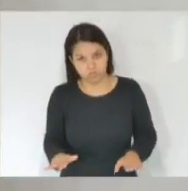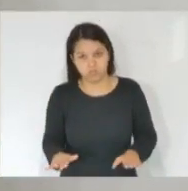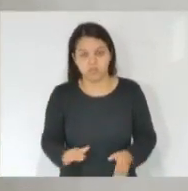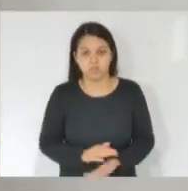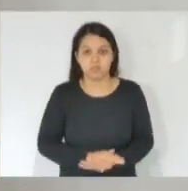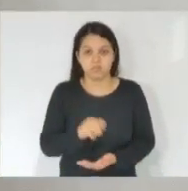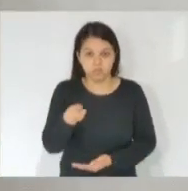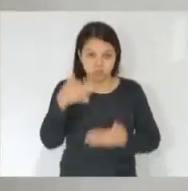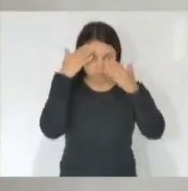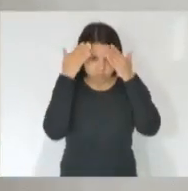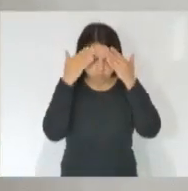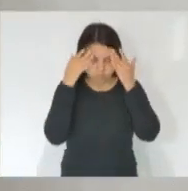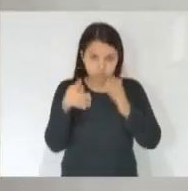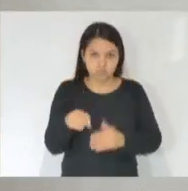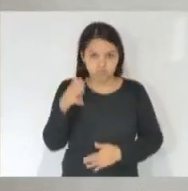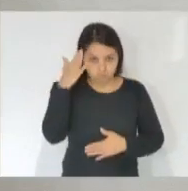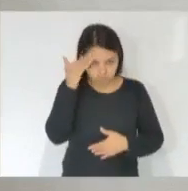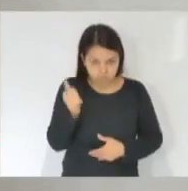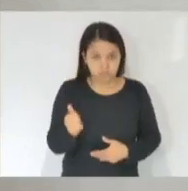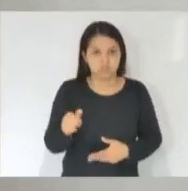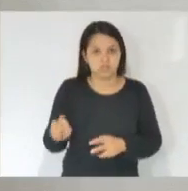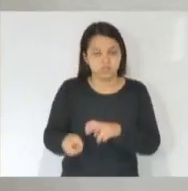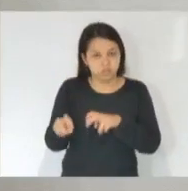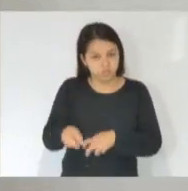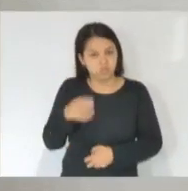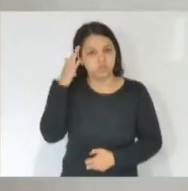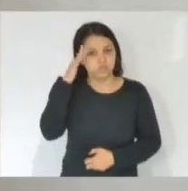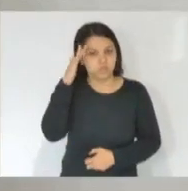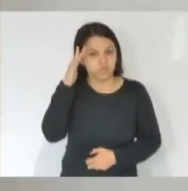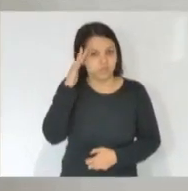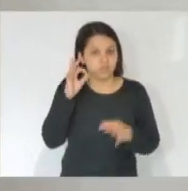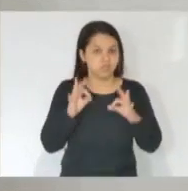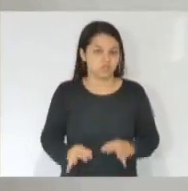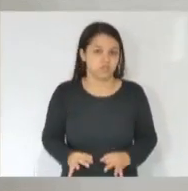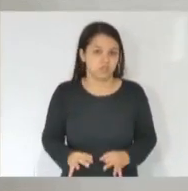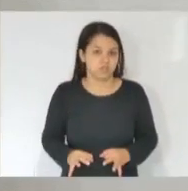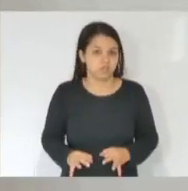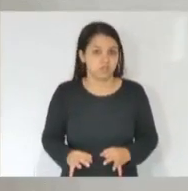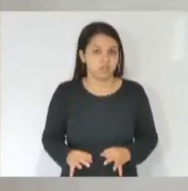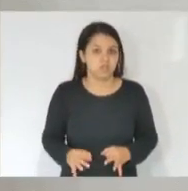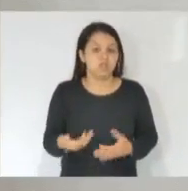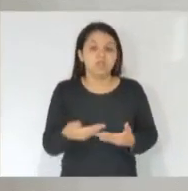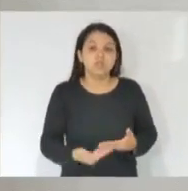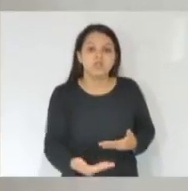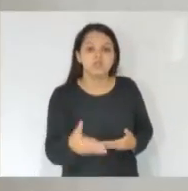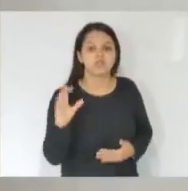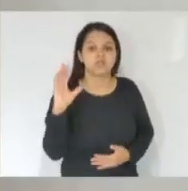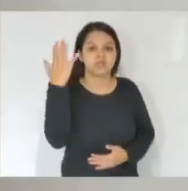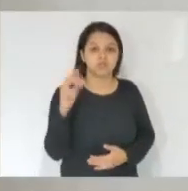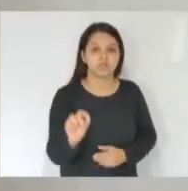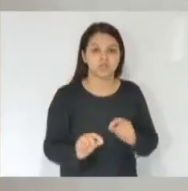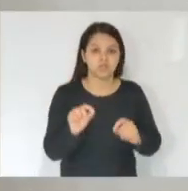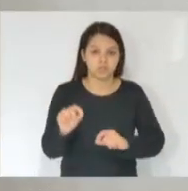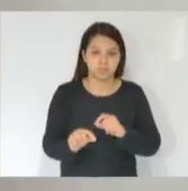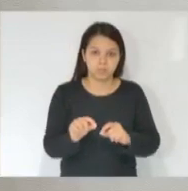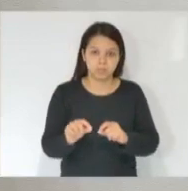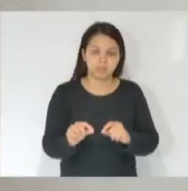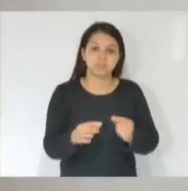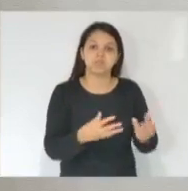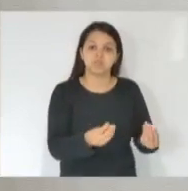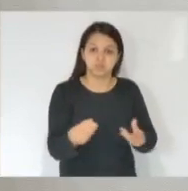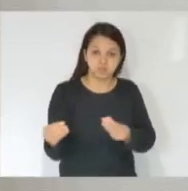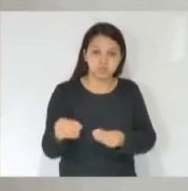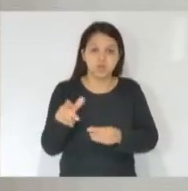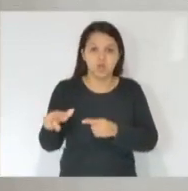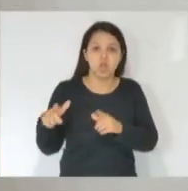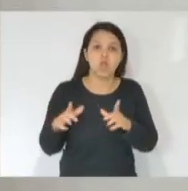da agricultura e compreende muito bem. O que vai acontecer com essa medida é que a grande maioria das